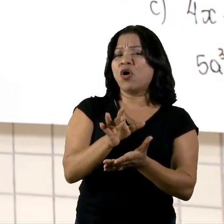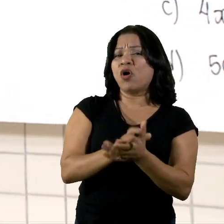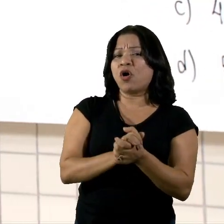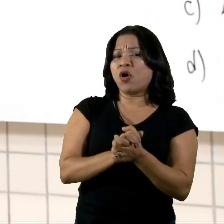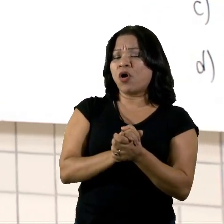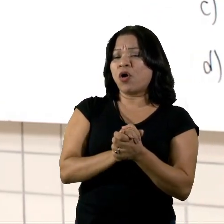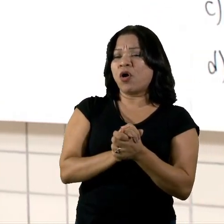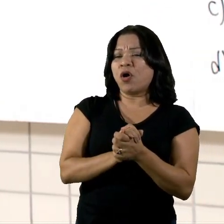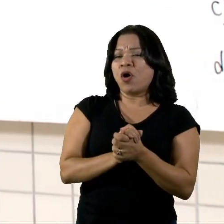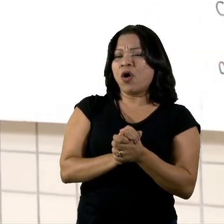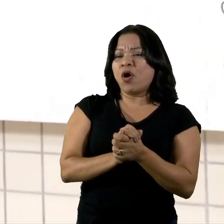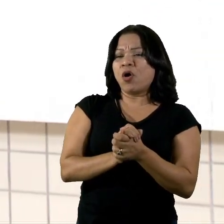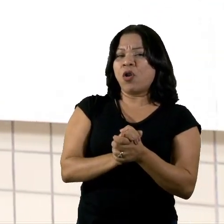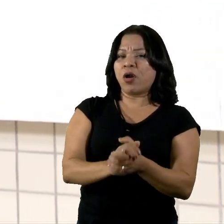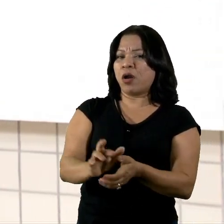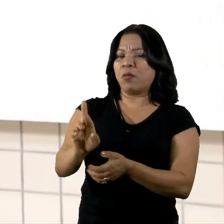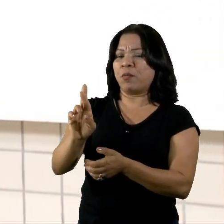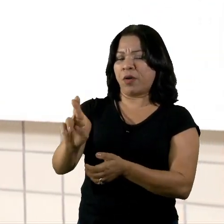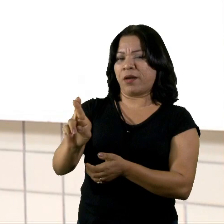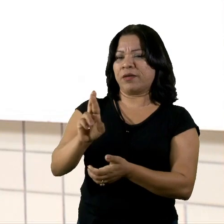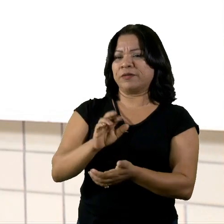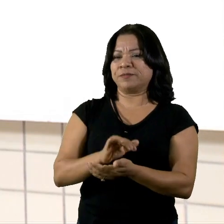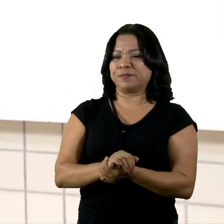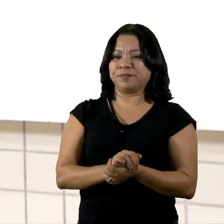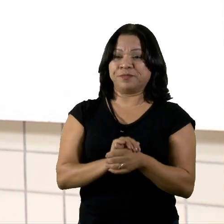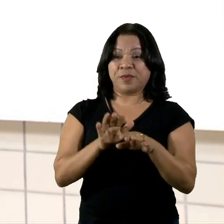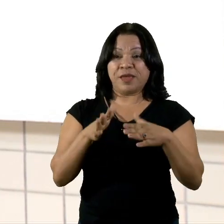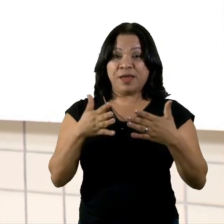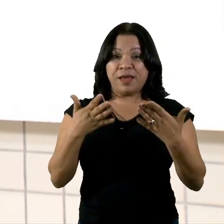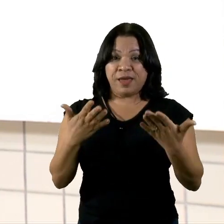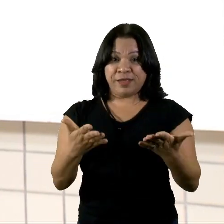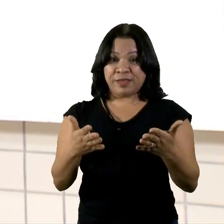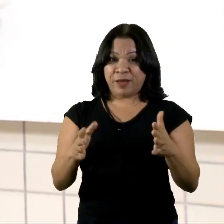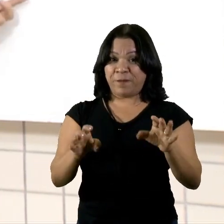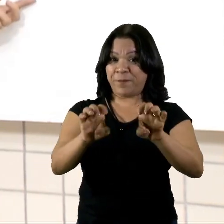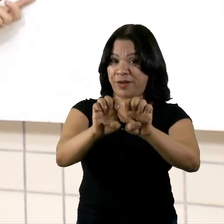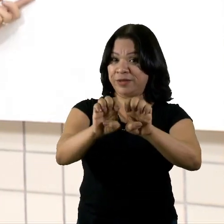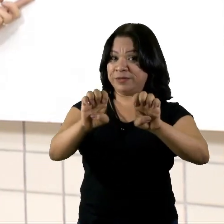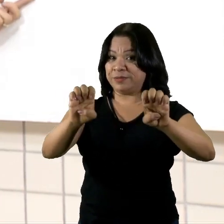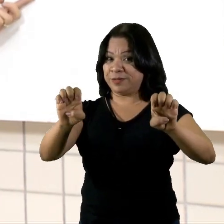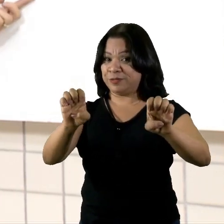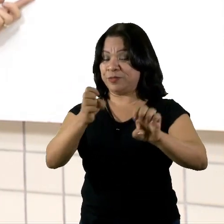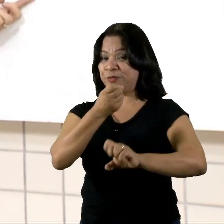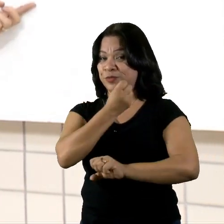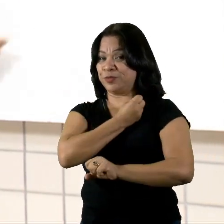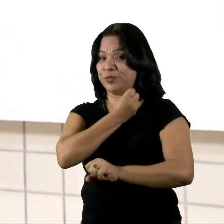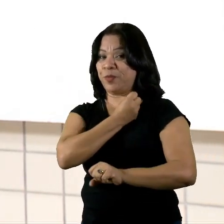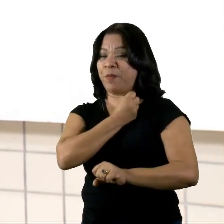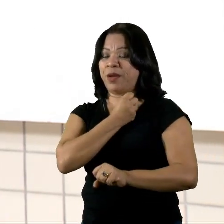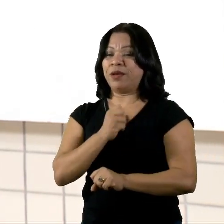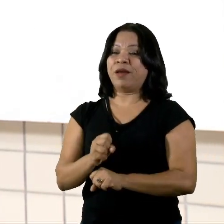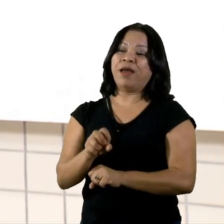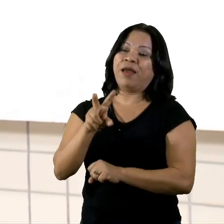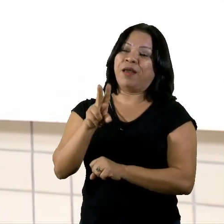R, tudo bem? Então, essa expressão numérica é equivalente a isso aqui, tá? Que